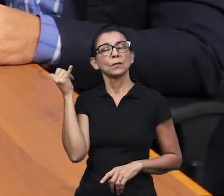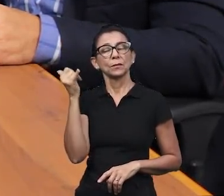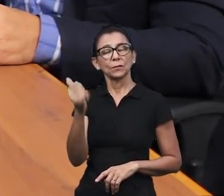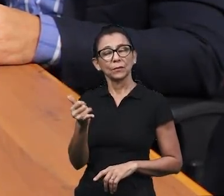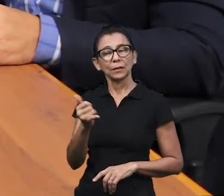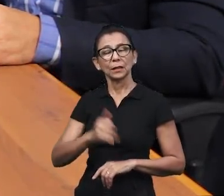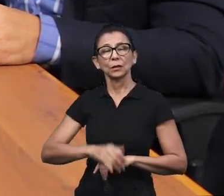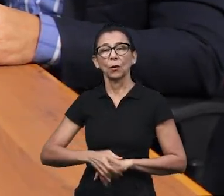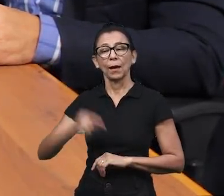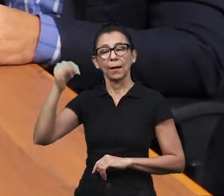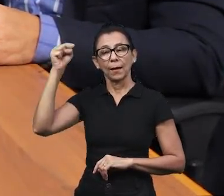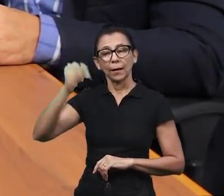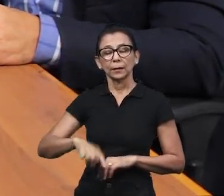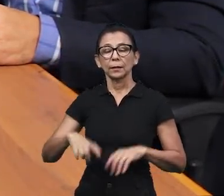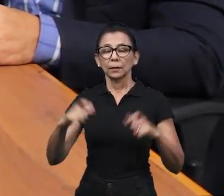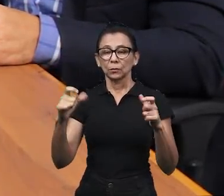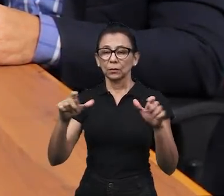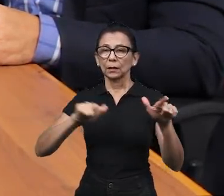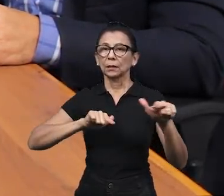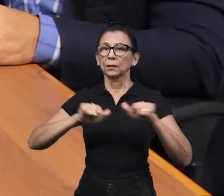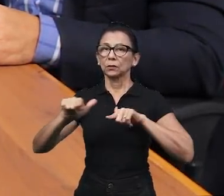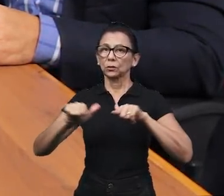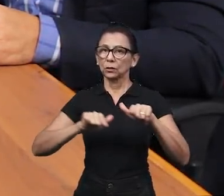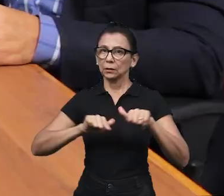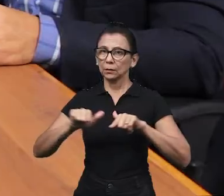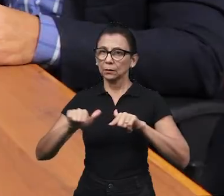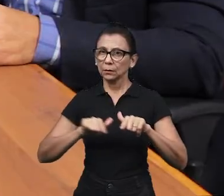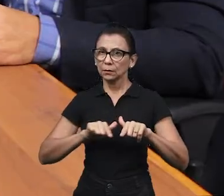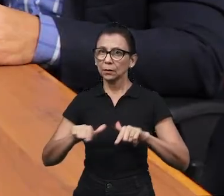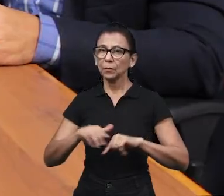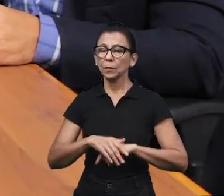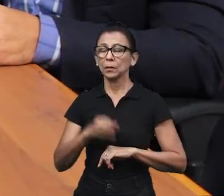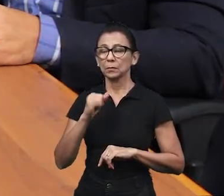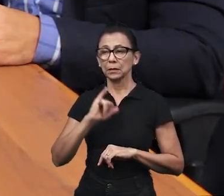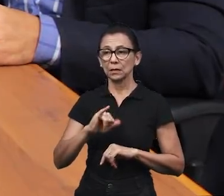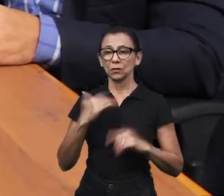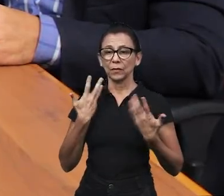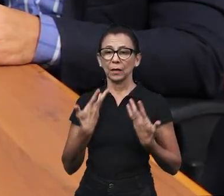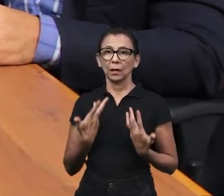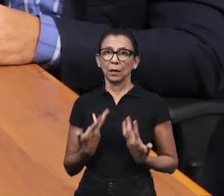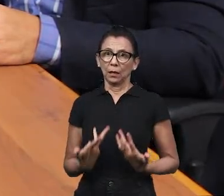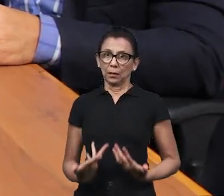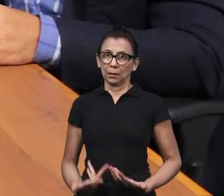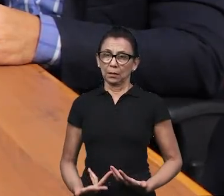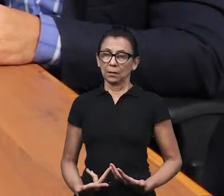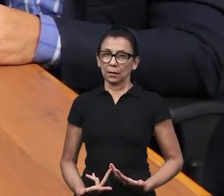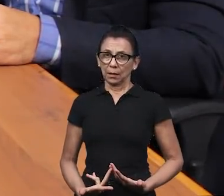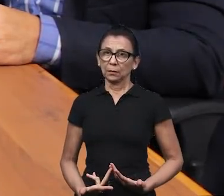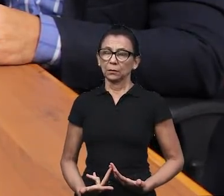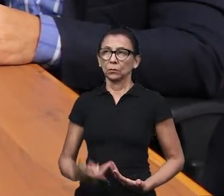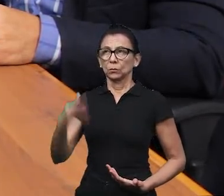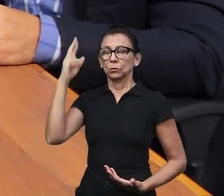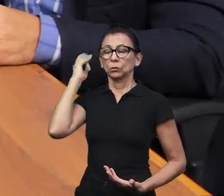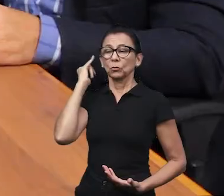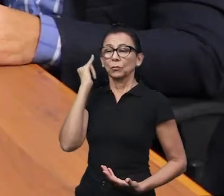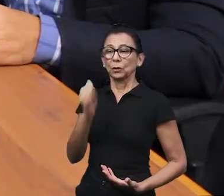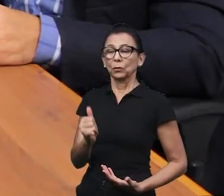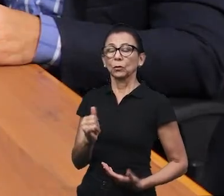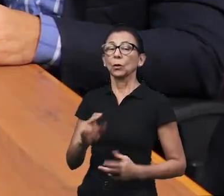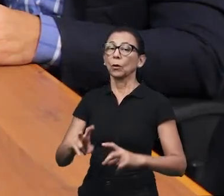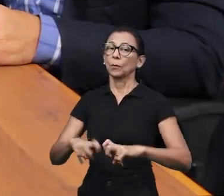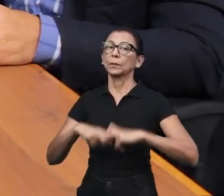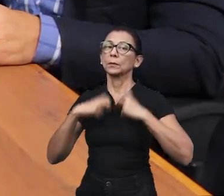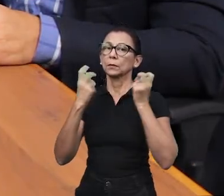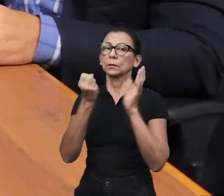Ele lembrou daquilo que ele falou, que estava esgotado do trabalho, né? Muito natural, né? Descarregar não é fácil, né? E